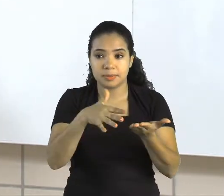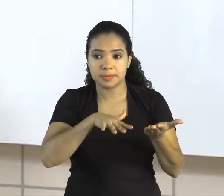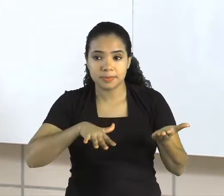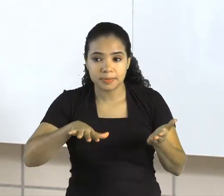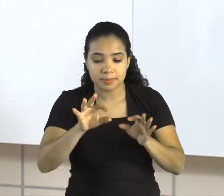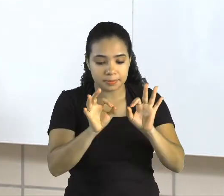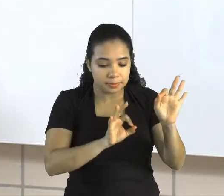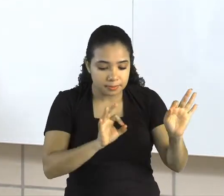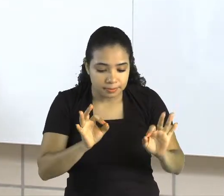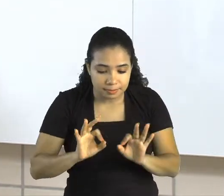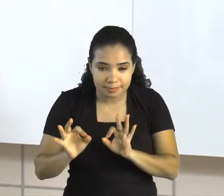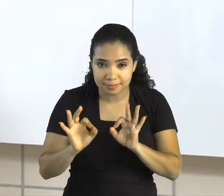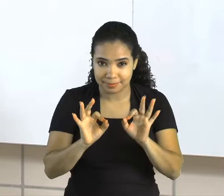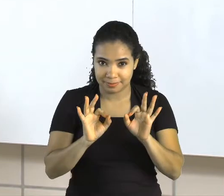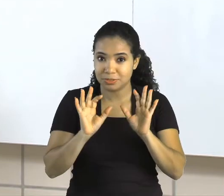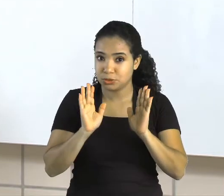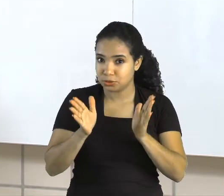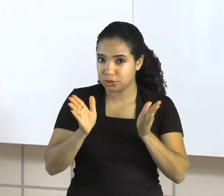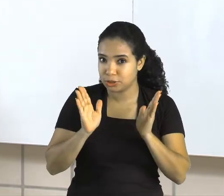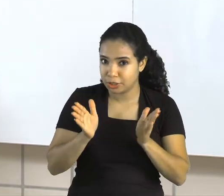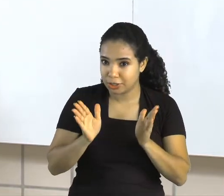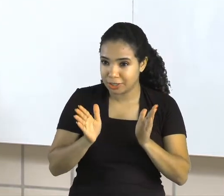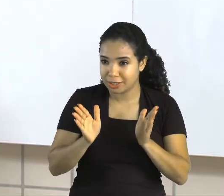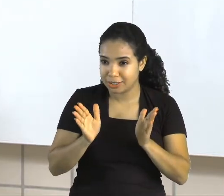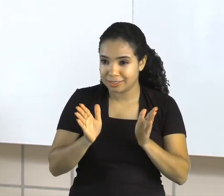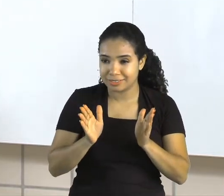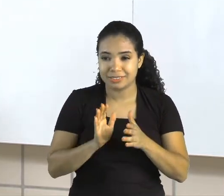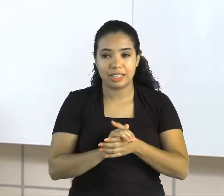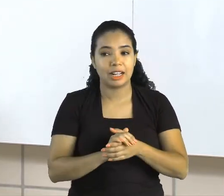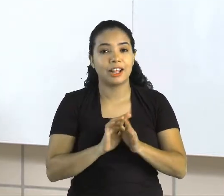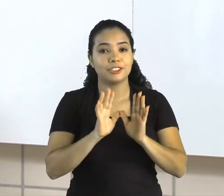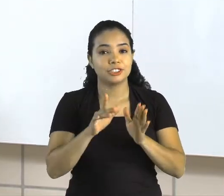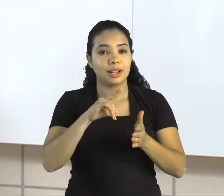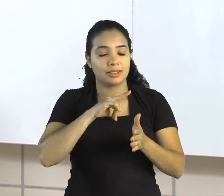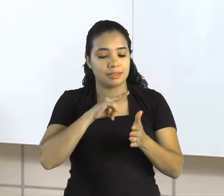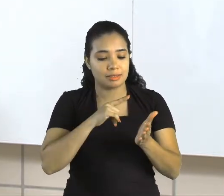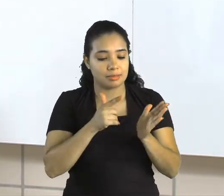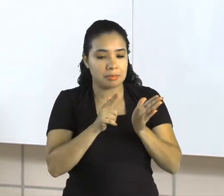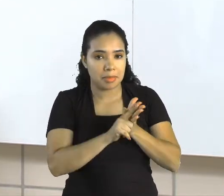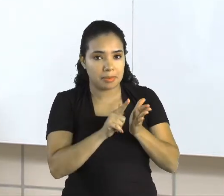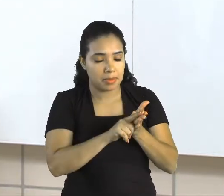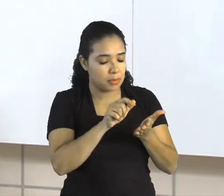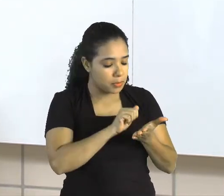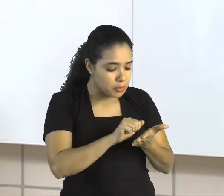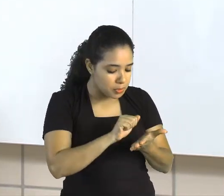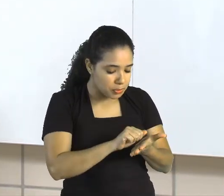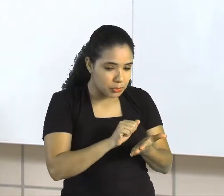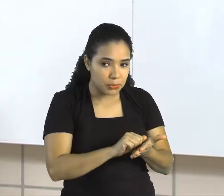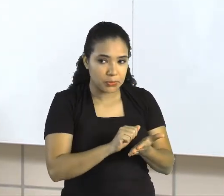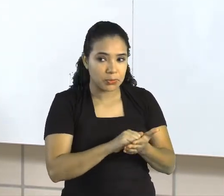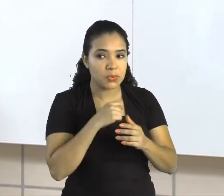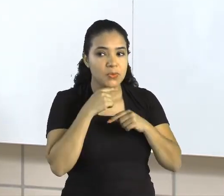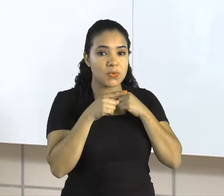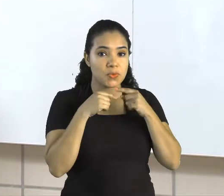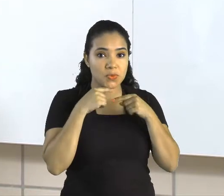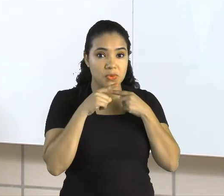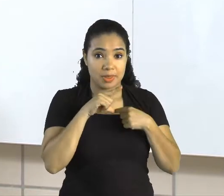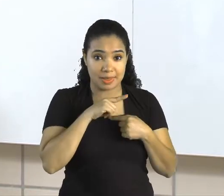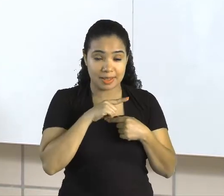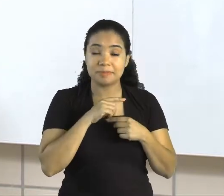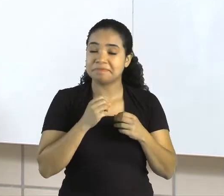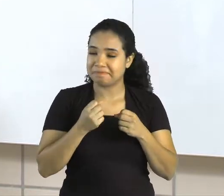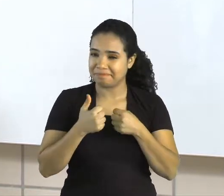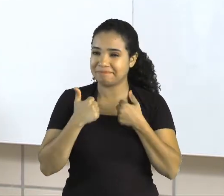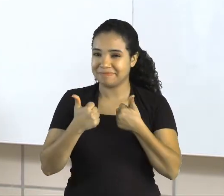todo arrumado, organizado, já tem uma folha para você fazer anotações, caso tenha alguma dúvida. Muito bem.